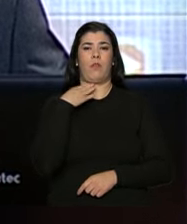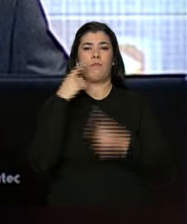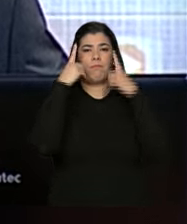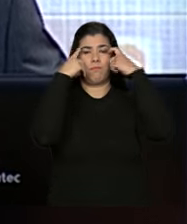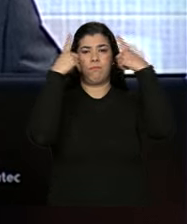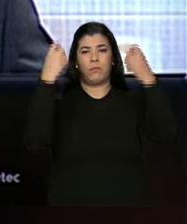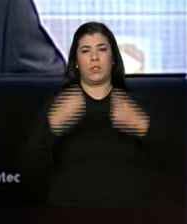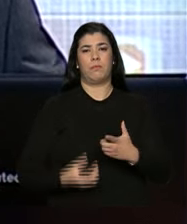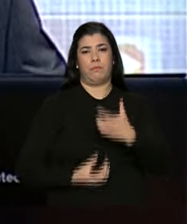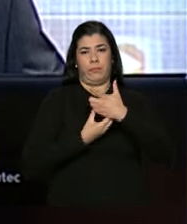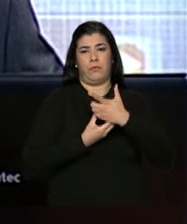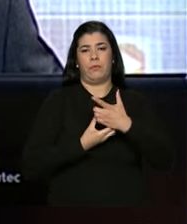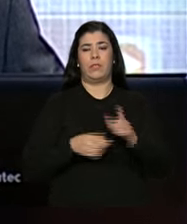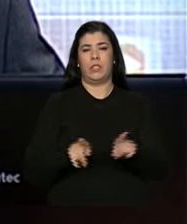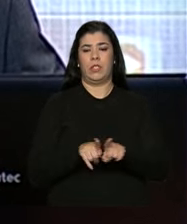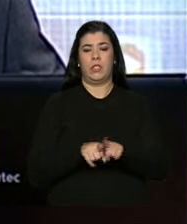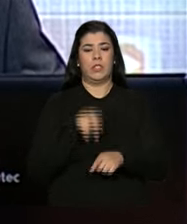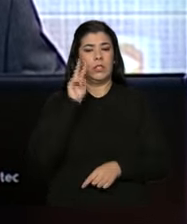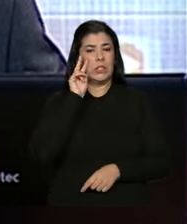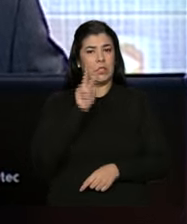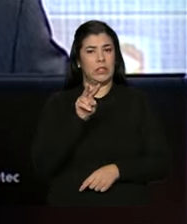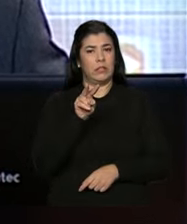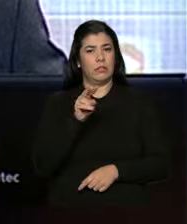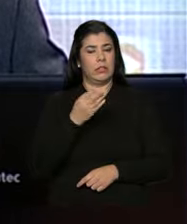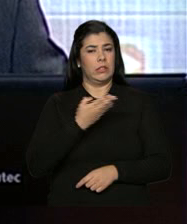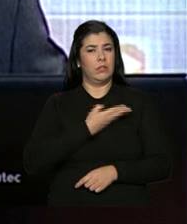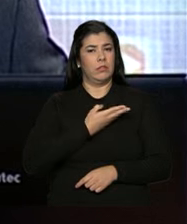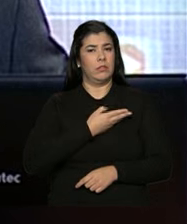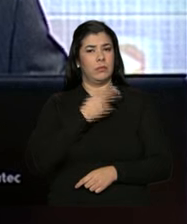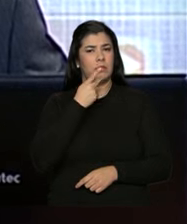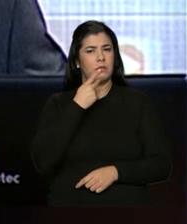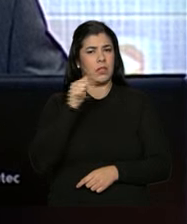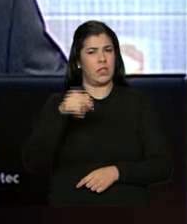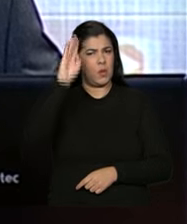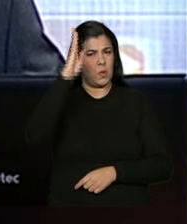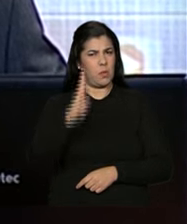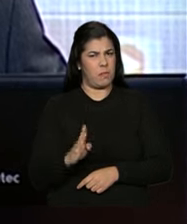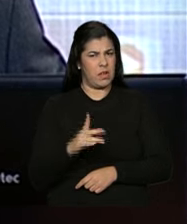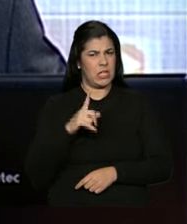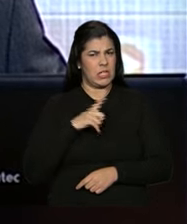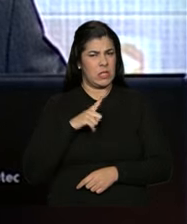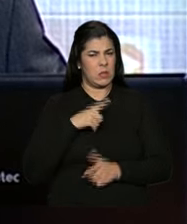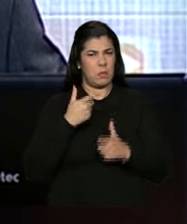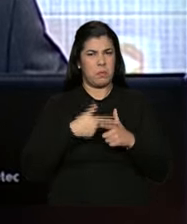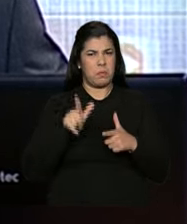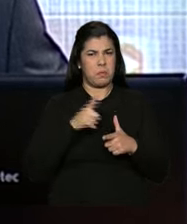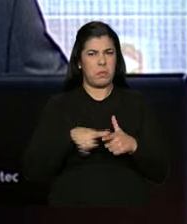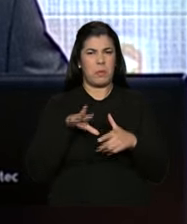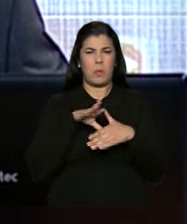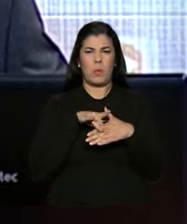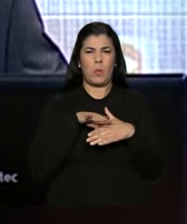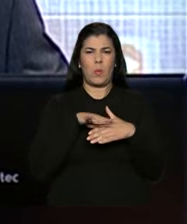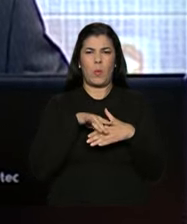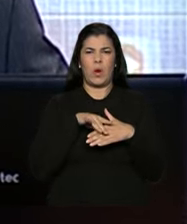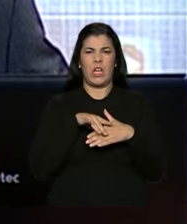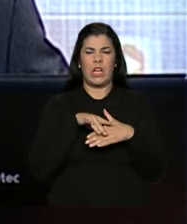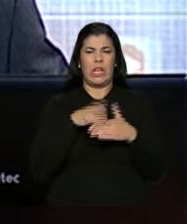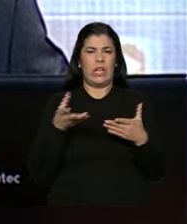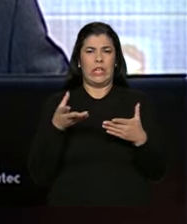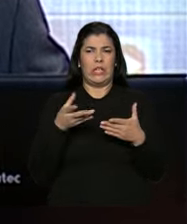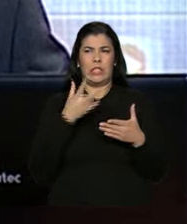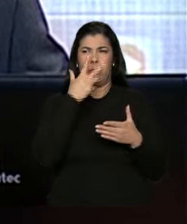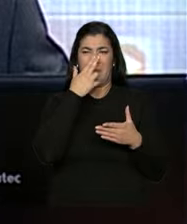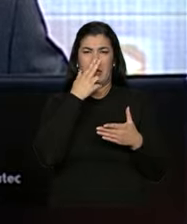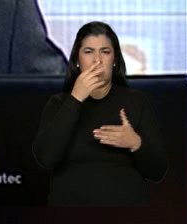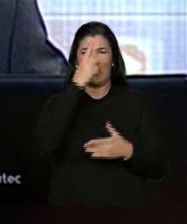Ah, eu vi de um colega da sociedade civil que o Brasil passa por uma epidemia da indiferença. A sociedade não se sensibiliza